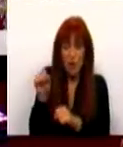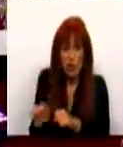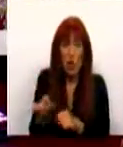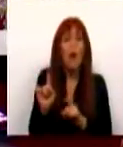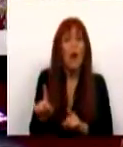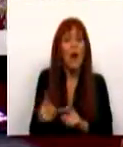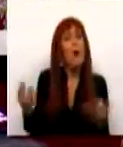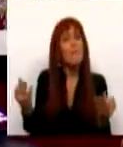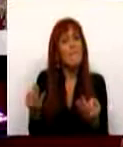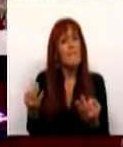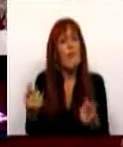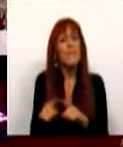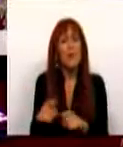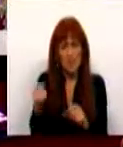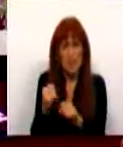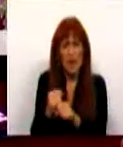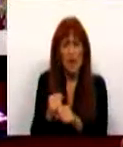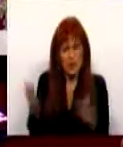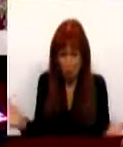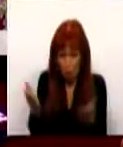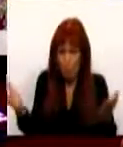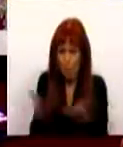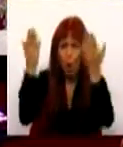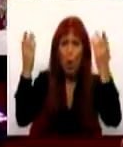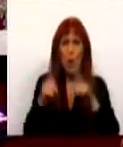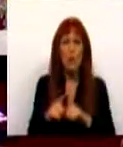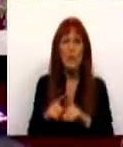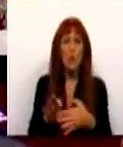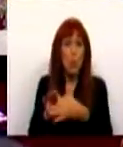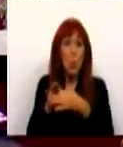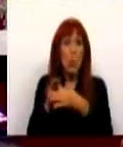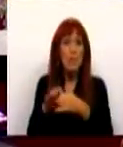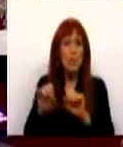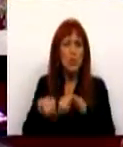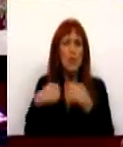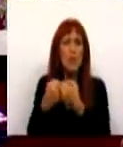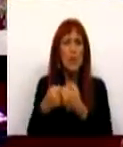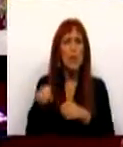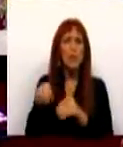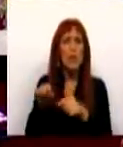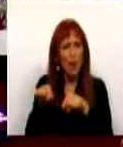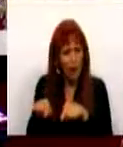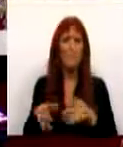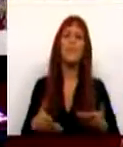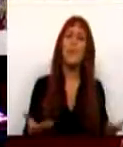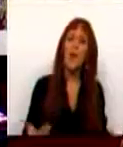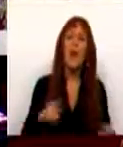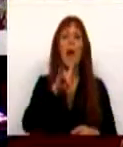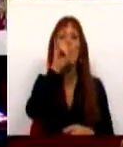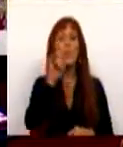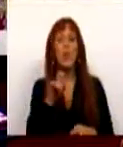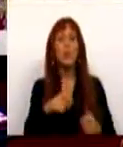para efetivar este papel impulsionador no sentido da coesão social e territorial. E, portanto, a questão